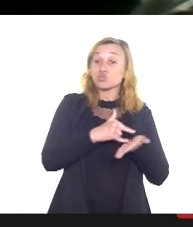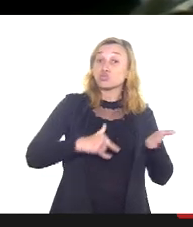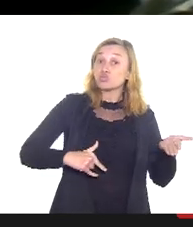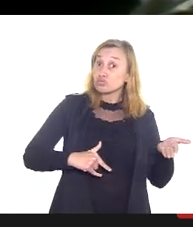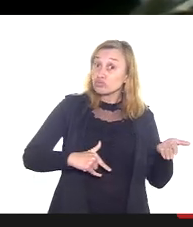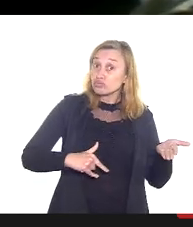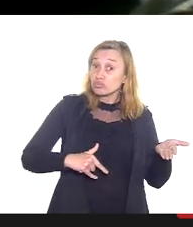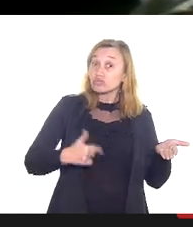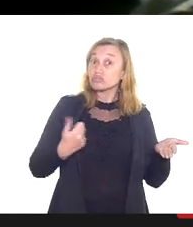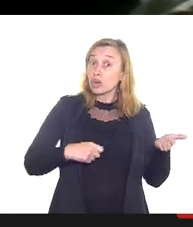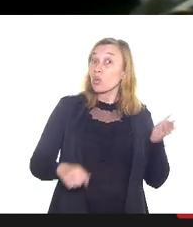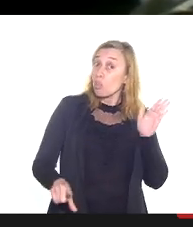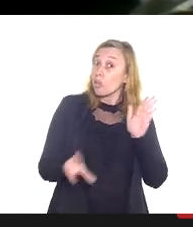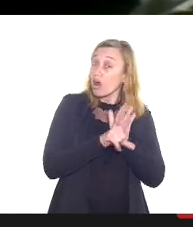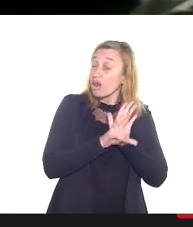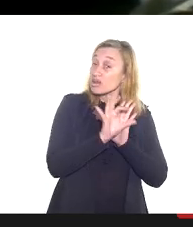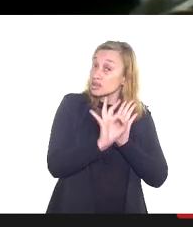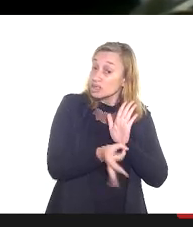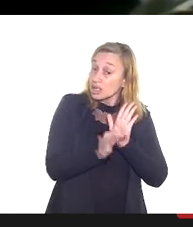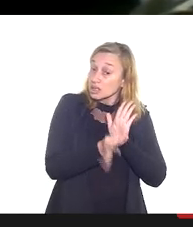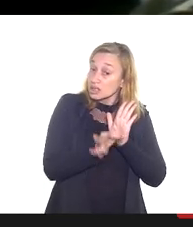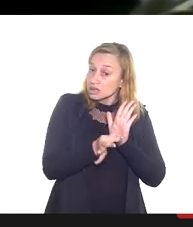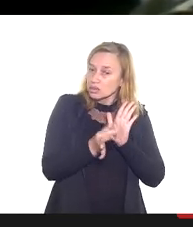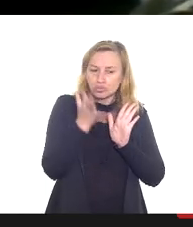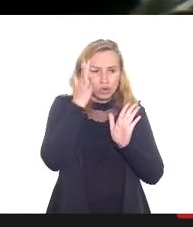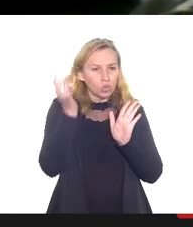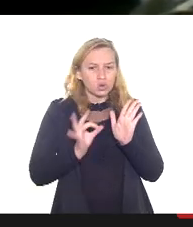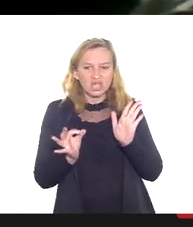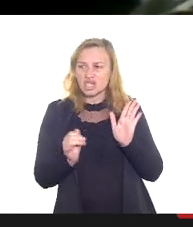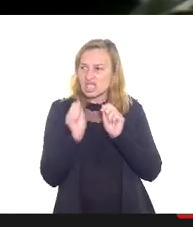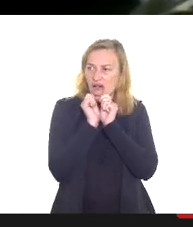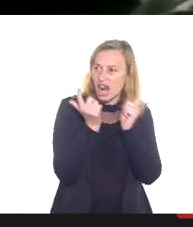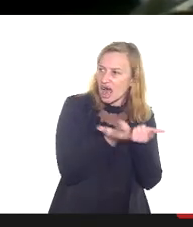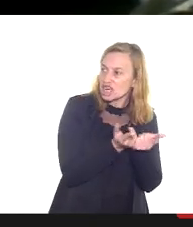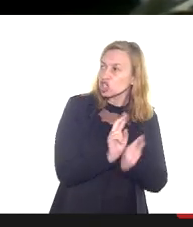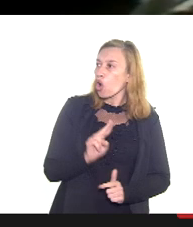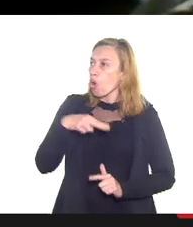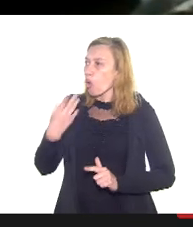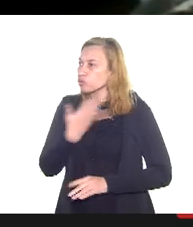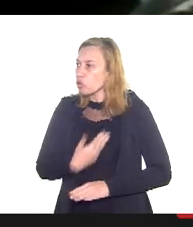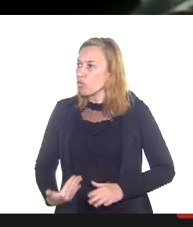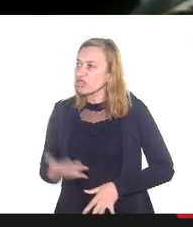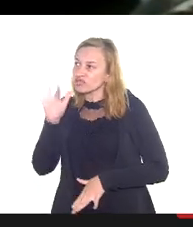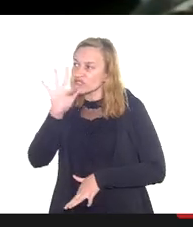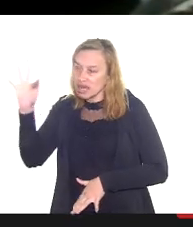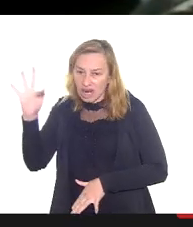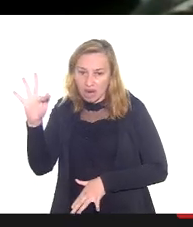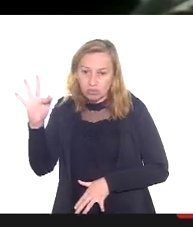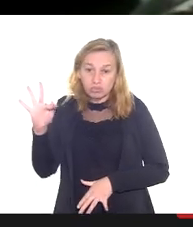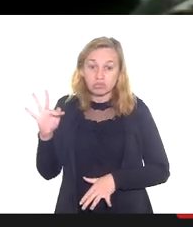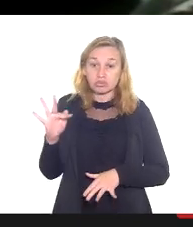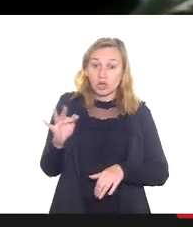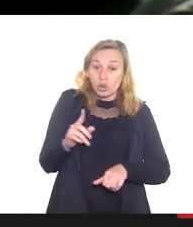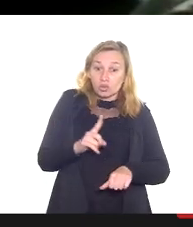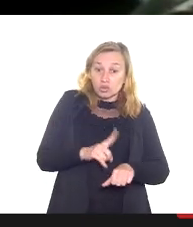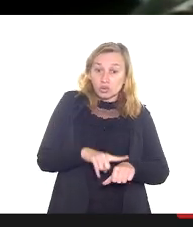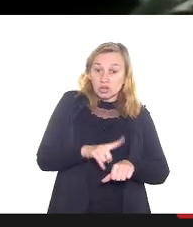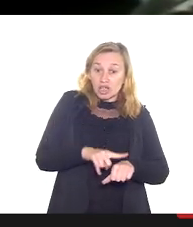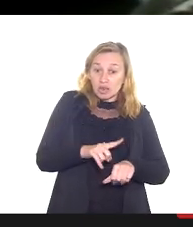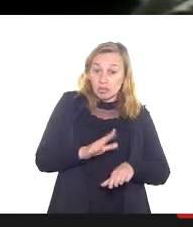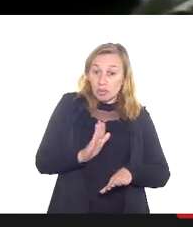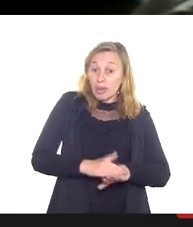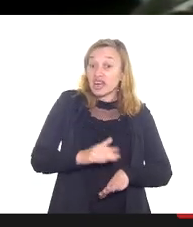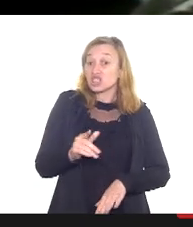documento, uma lei específica, eu não sei se da LERJ ou do governo federal, prorrogando o prazo.